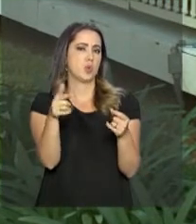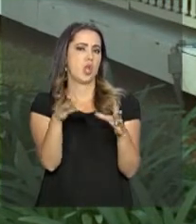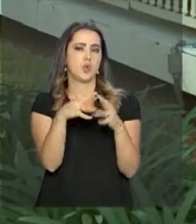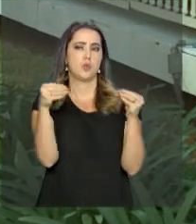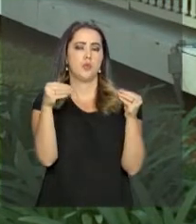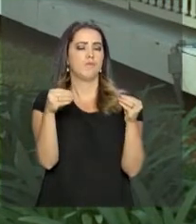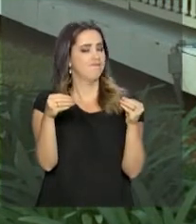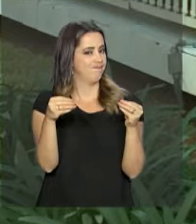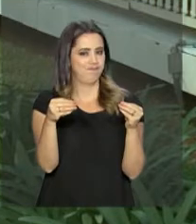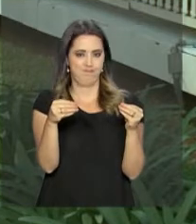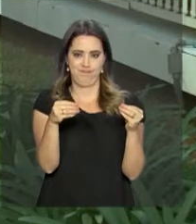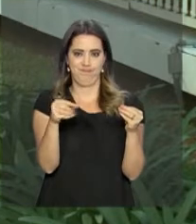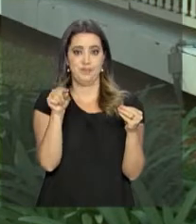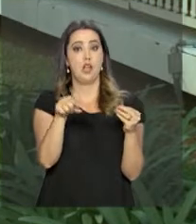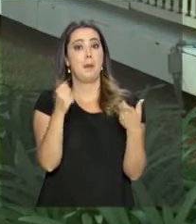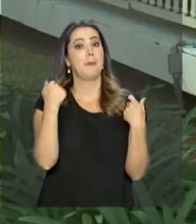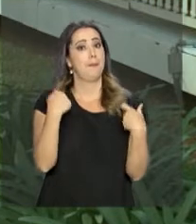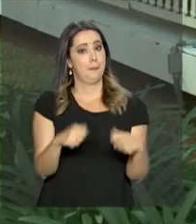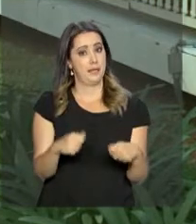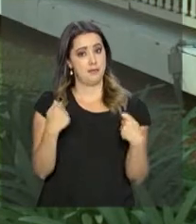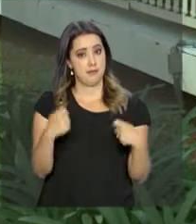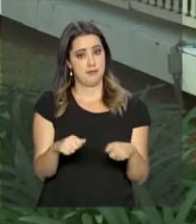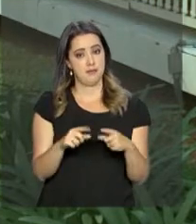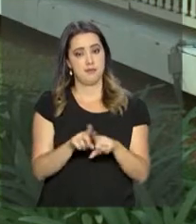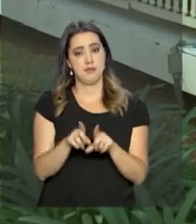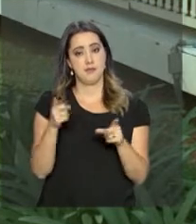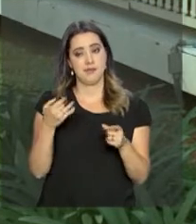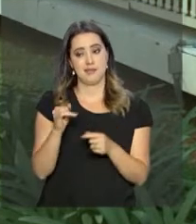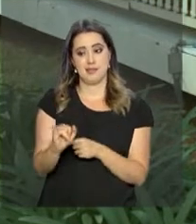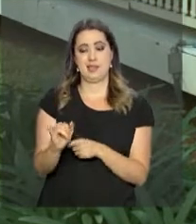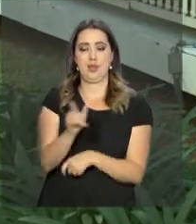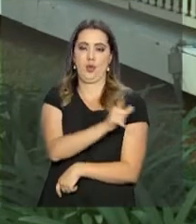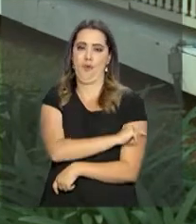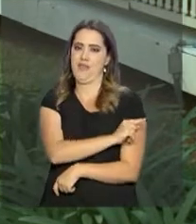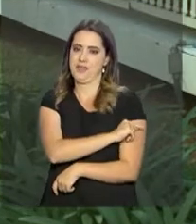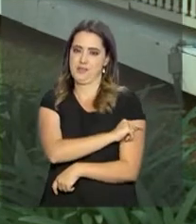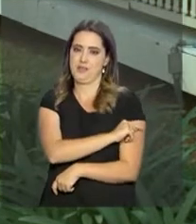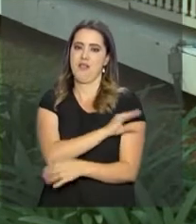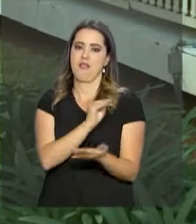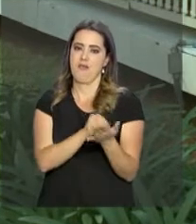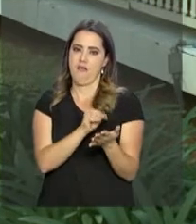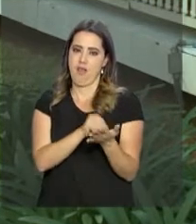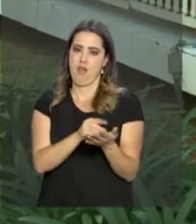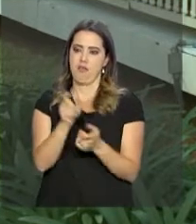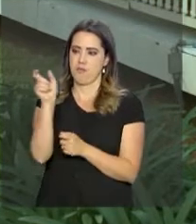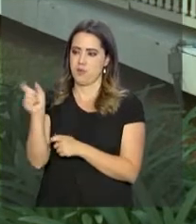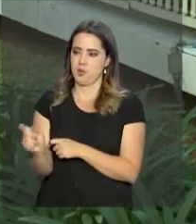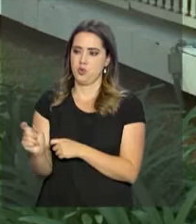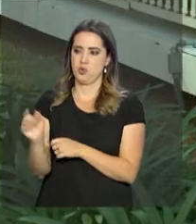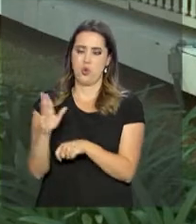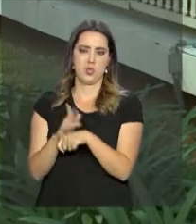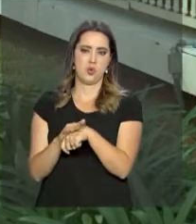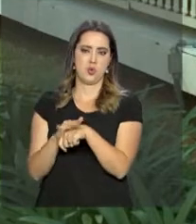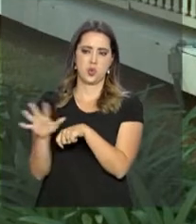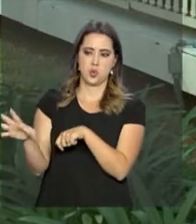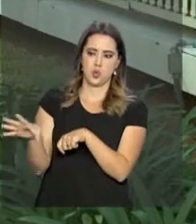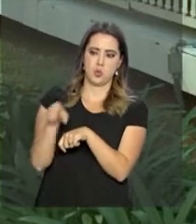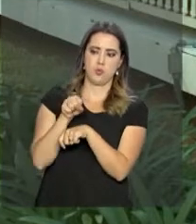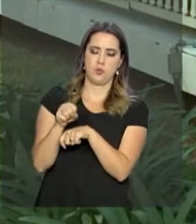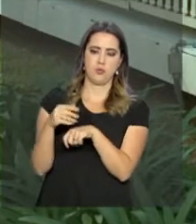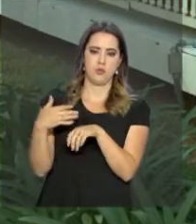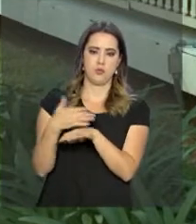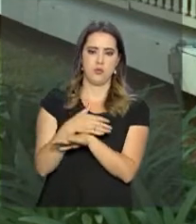no país no entanto a ao deixarem de vacinar e com a presença de pessoas vindos da